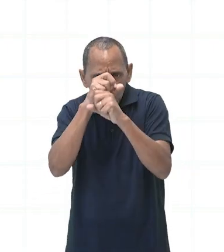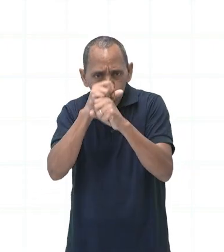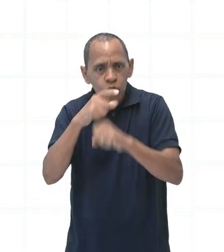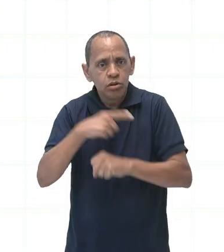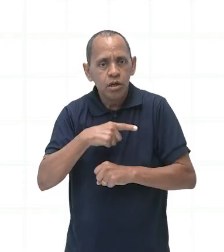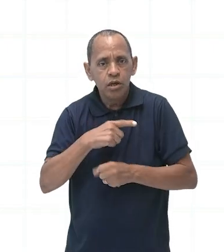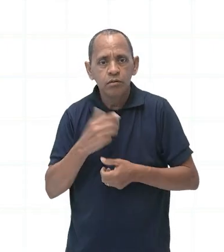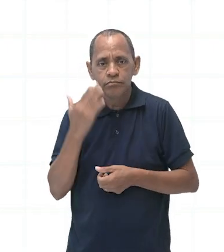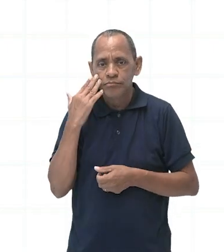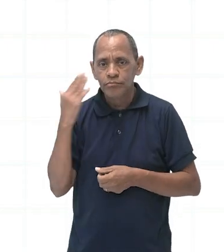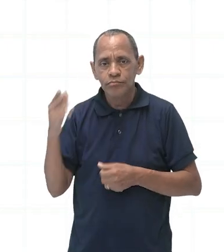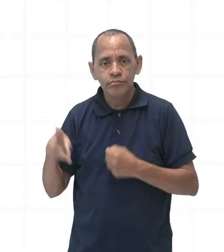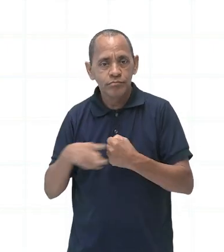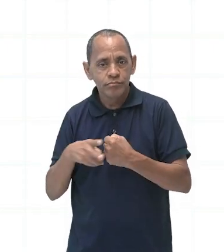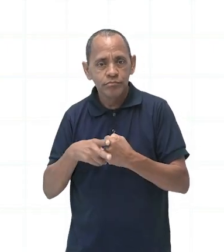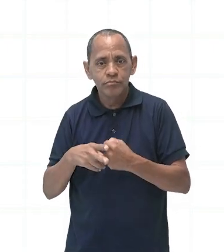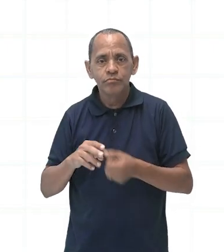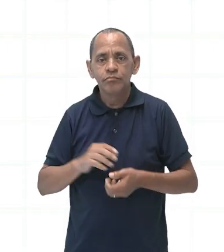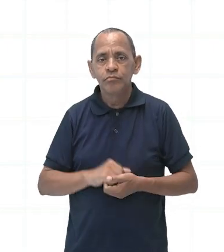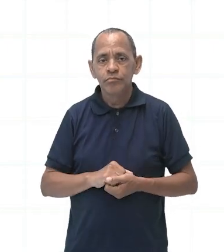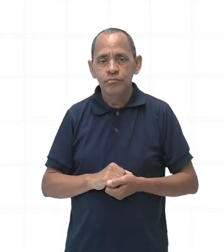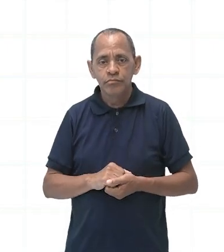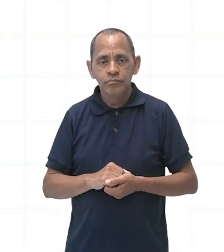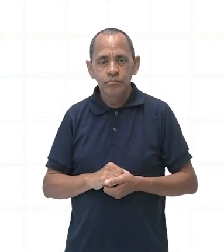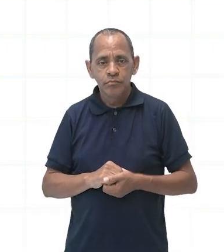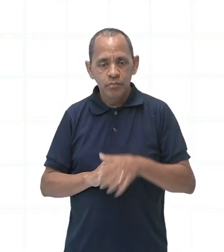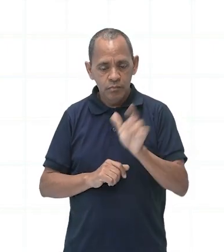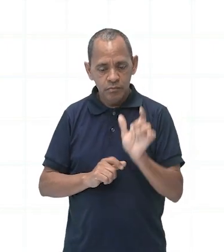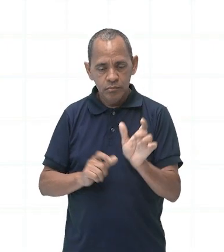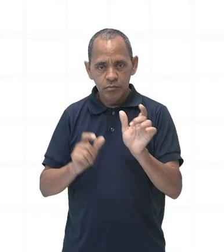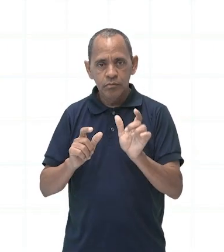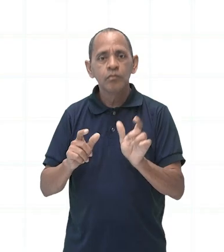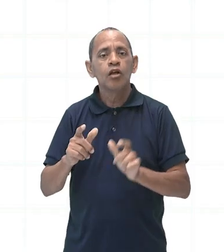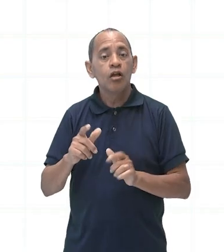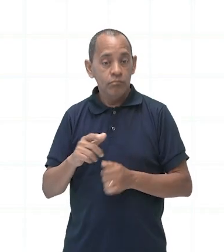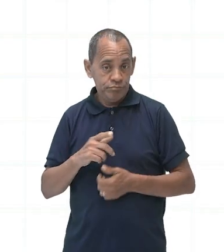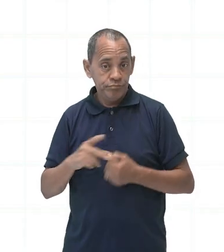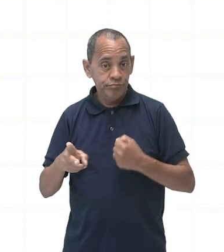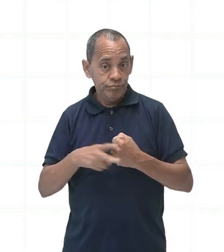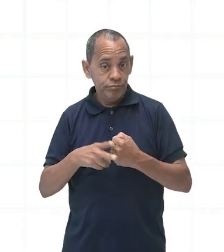no comecinho, tá? Vamos olhar, então, para esse verbo? Vamos lá.